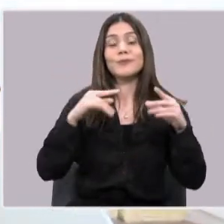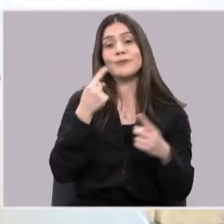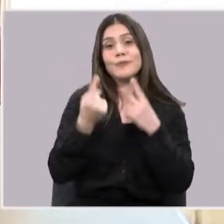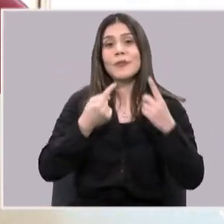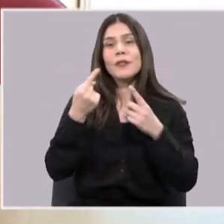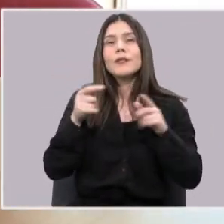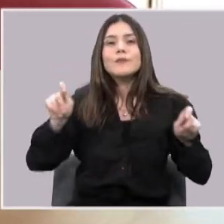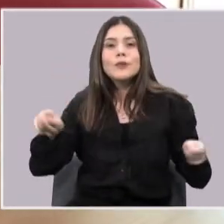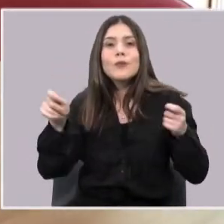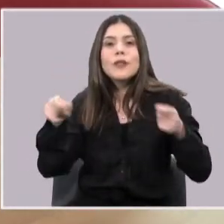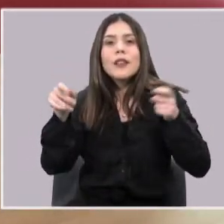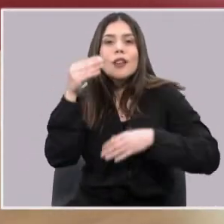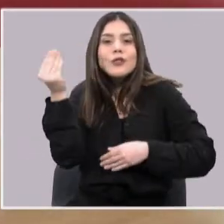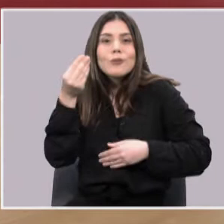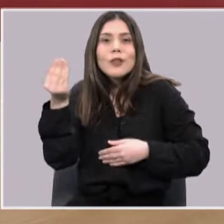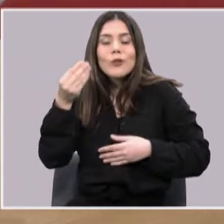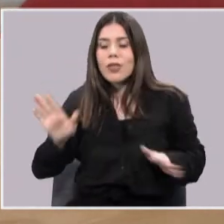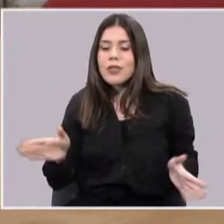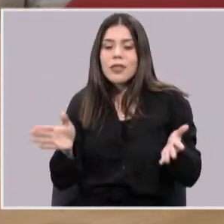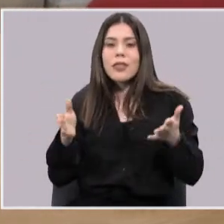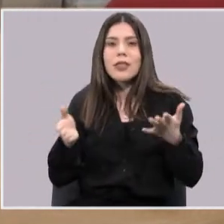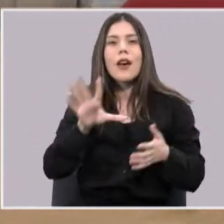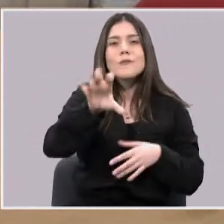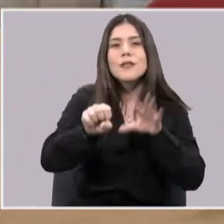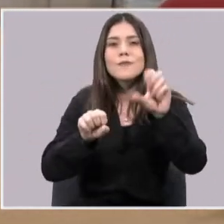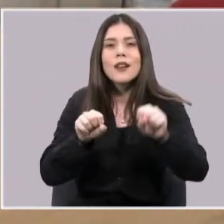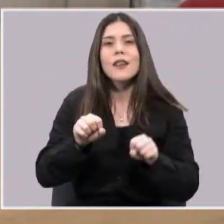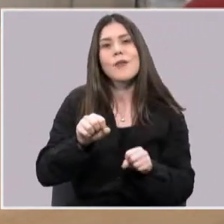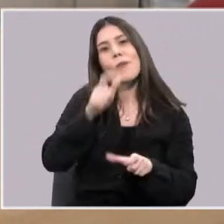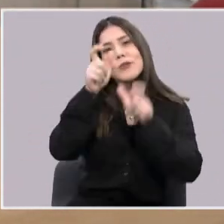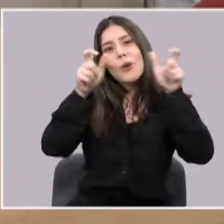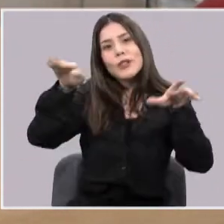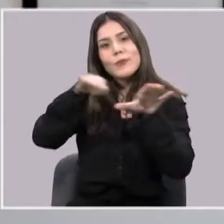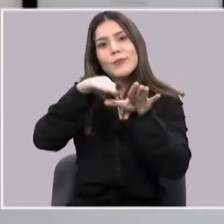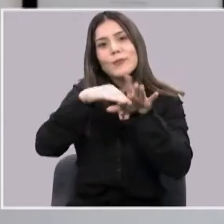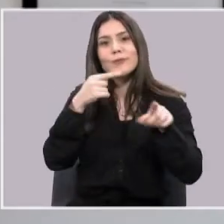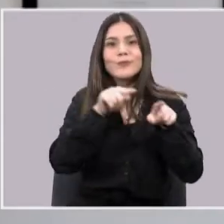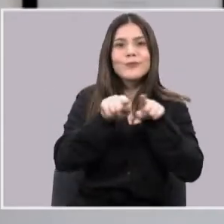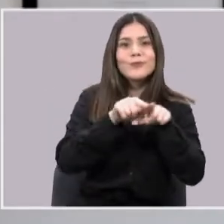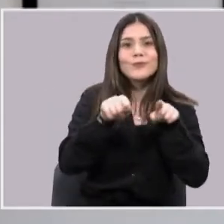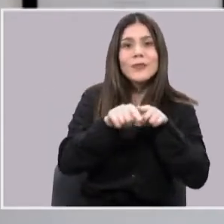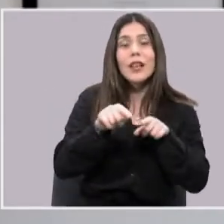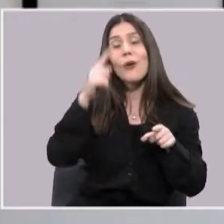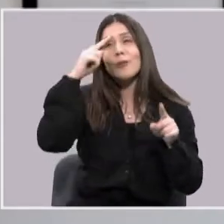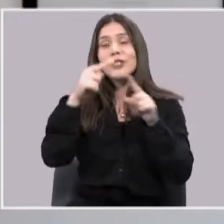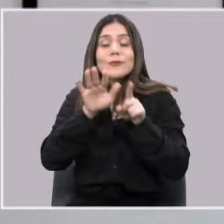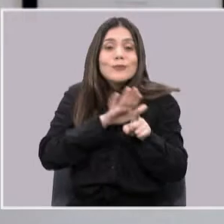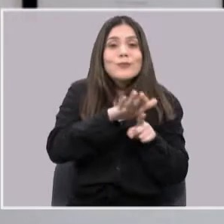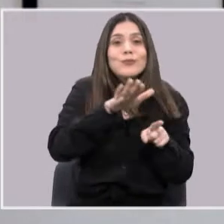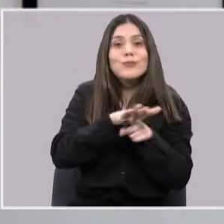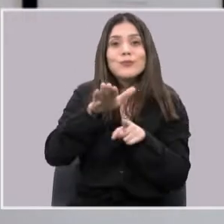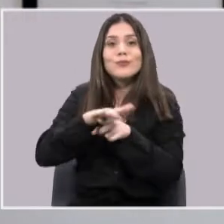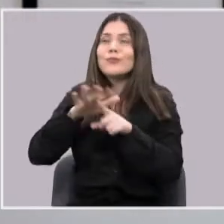temos, muitas vezes, promover a nossa juventude, de modo a recolher mais participantes, de modo a termos mais poder para